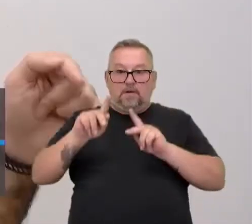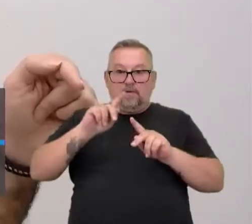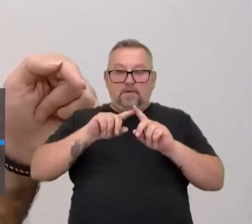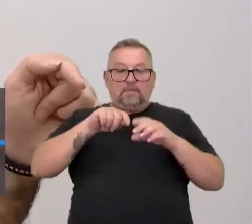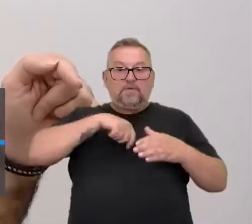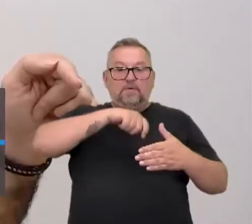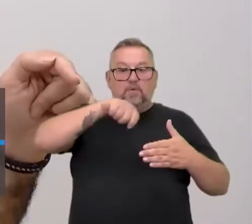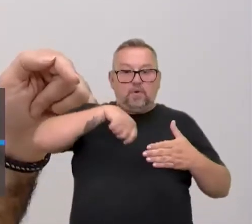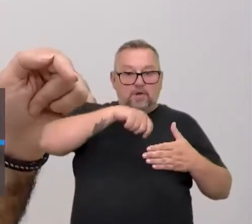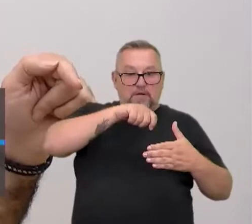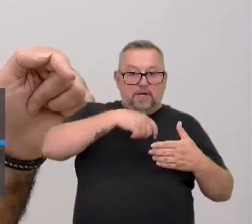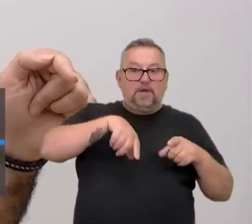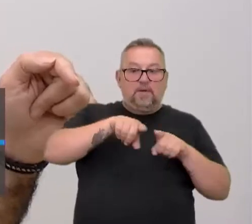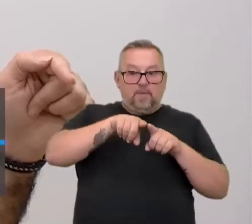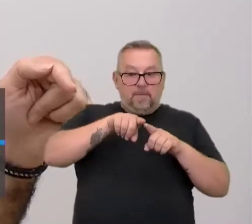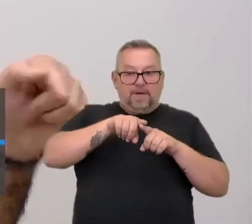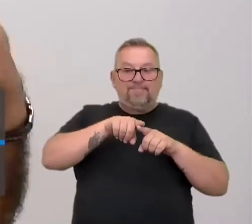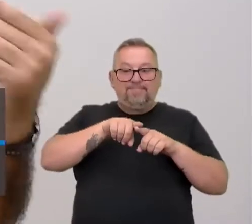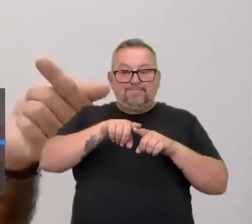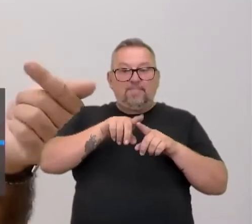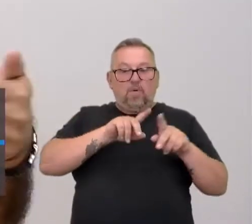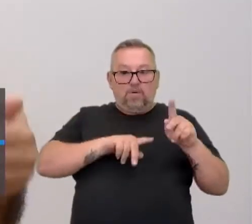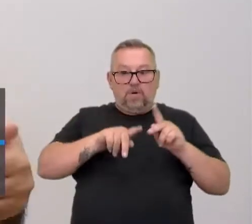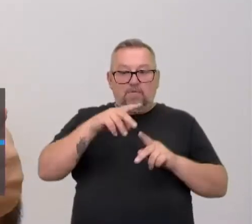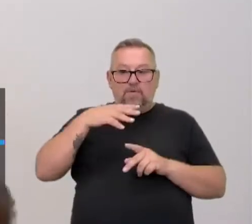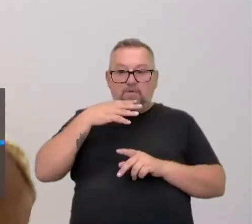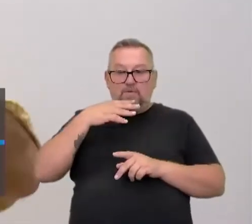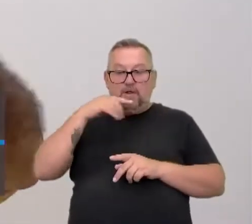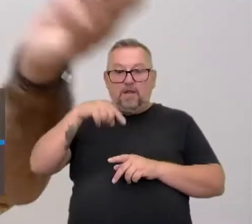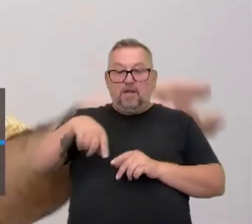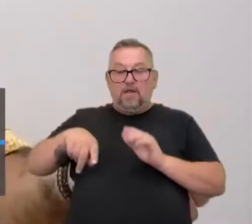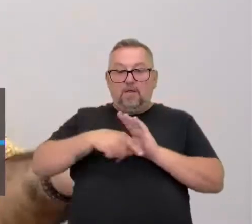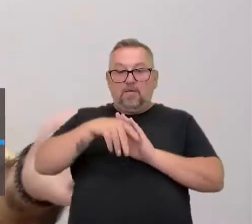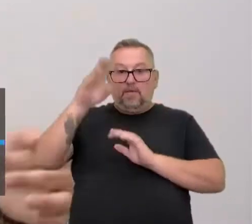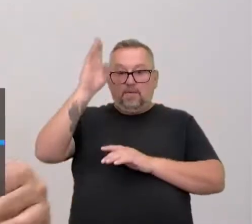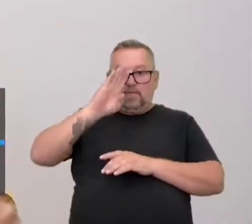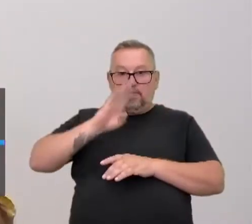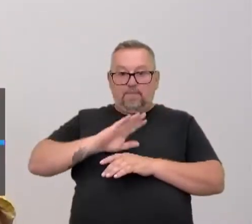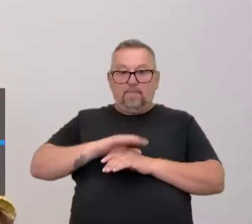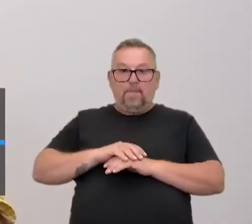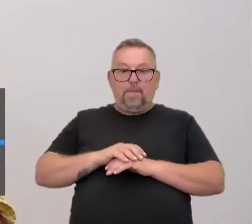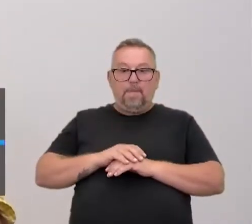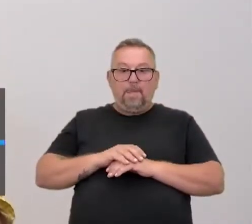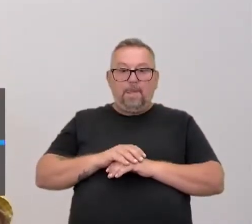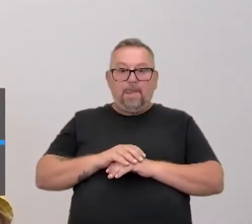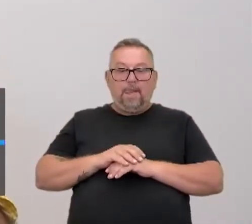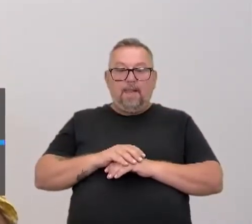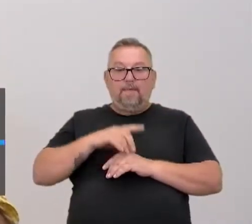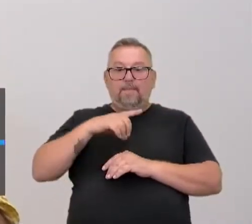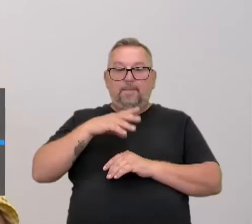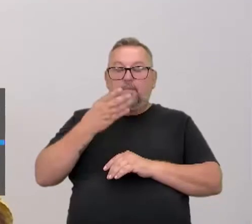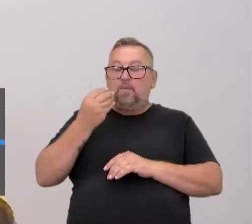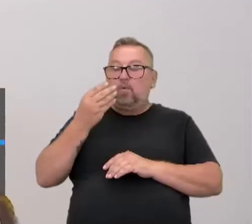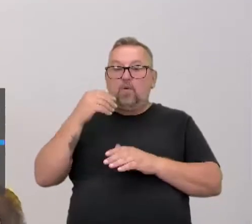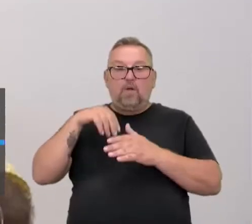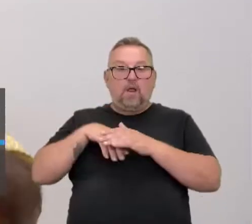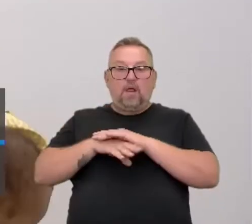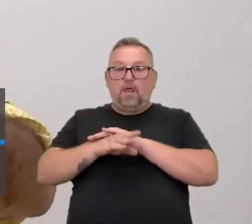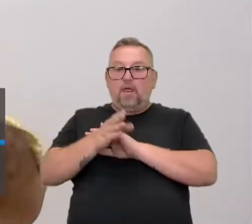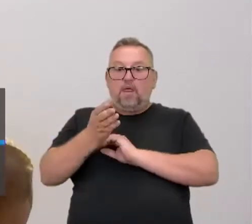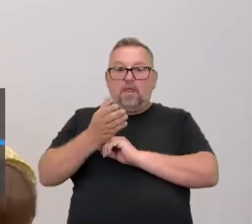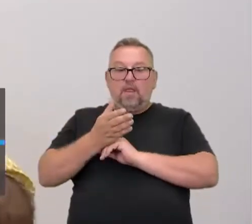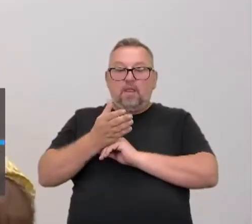culinária também. Claro. Né? Tanto que a gente aqui no Brasil, um povo tão miscigenado, a gente tem muito hábito de